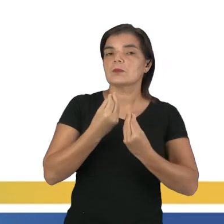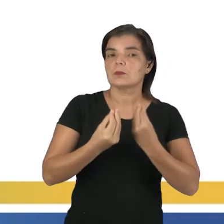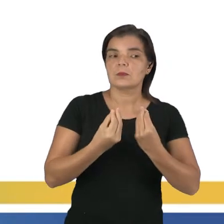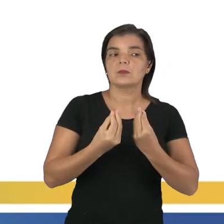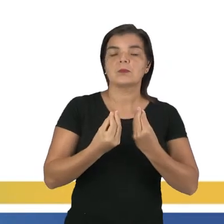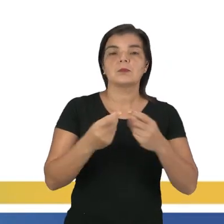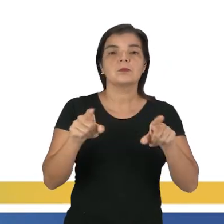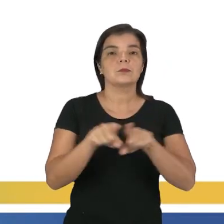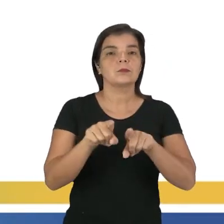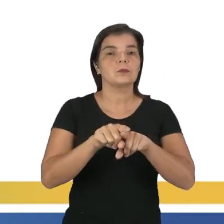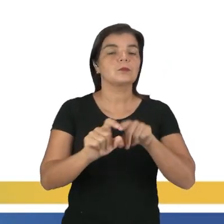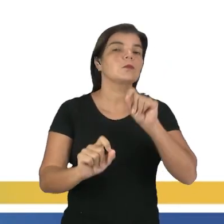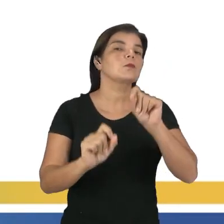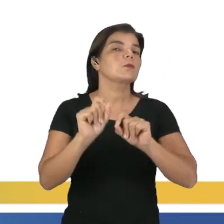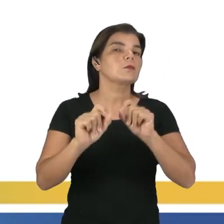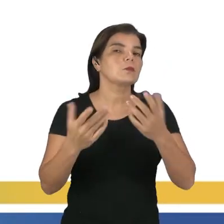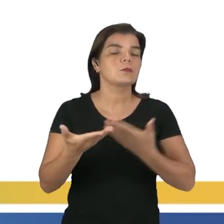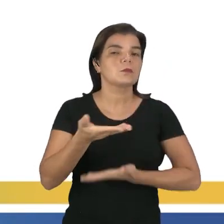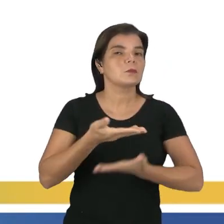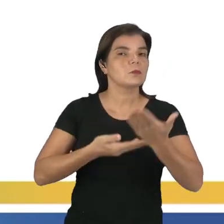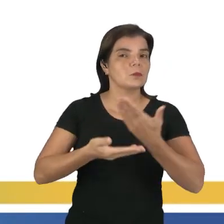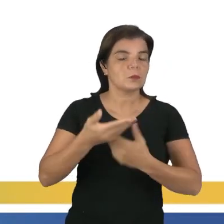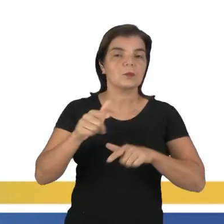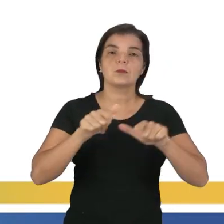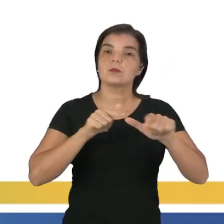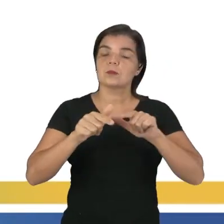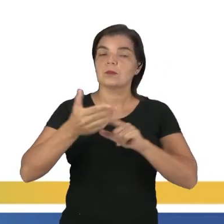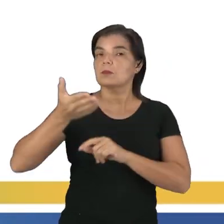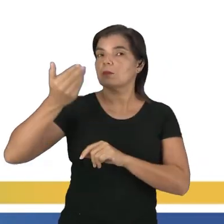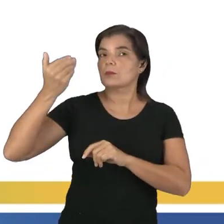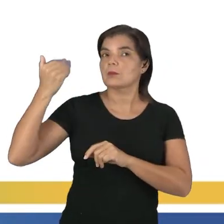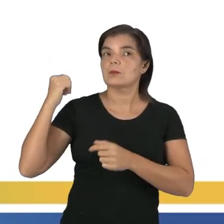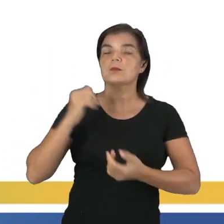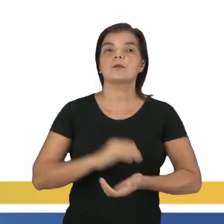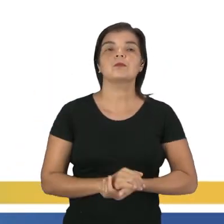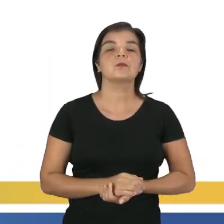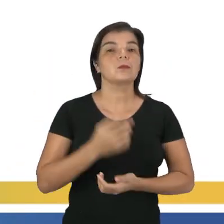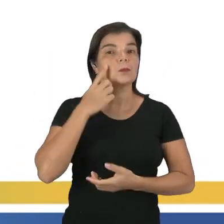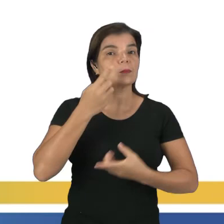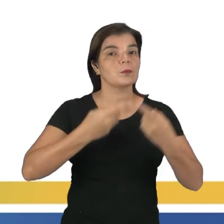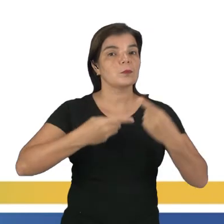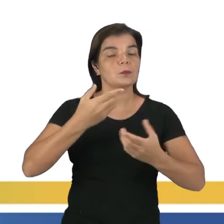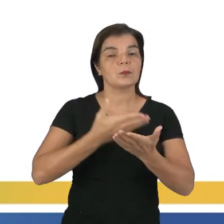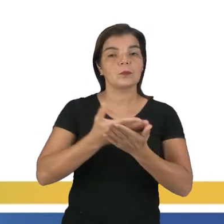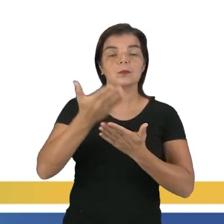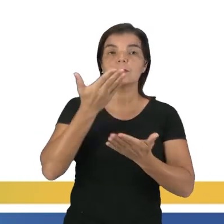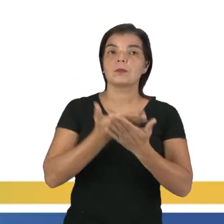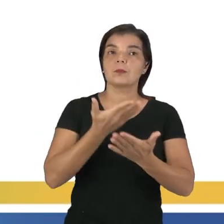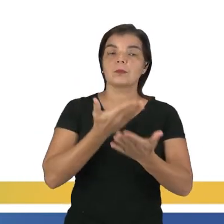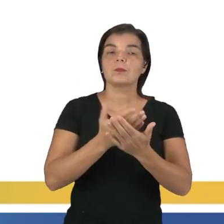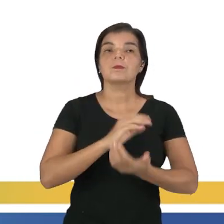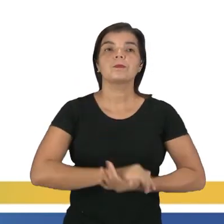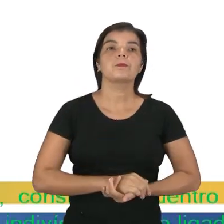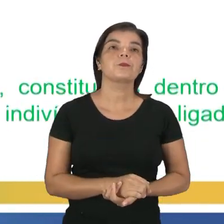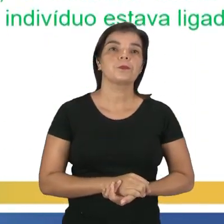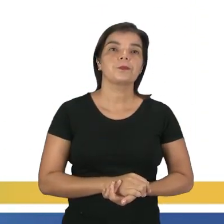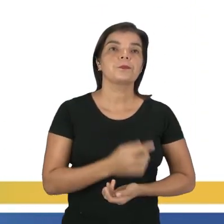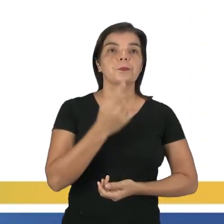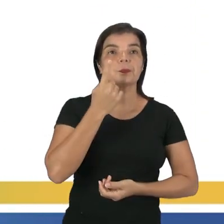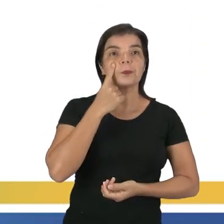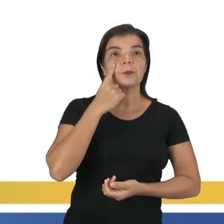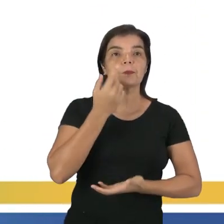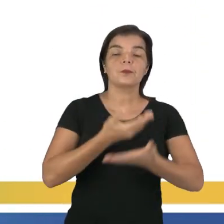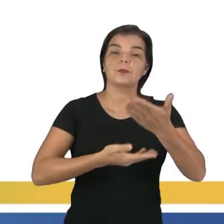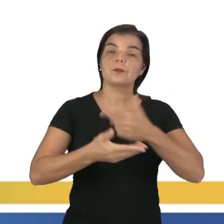que funcionava a relação de trabalho lá na antiguidade? A gente discutiu no começo da aula, certo?